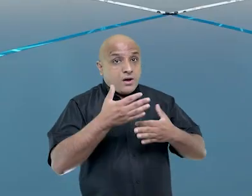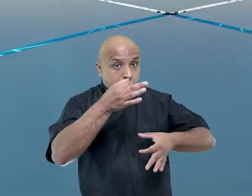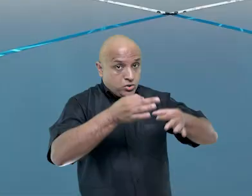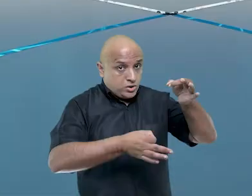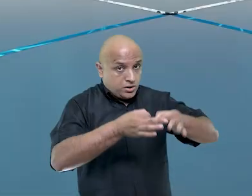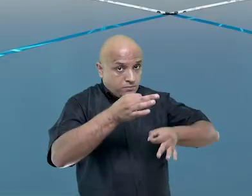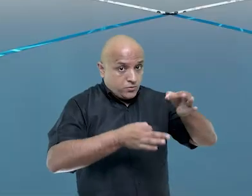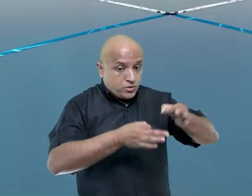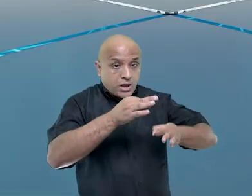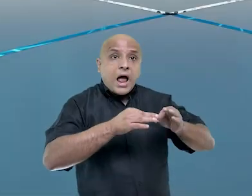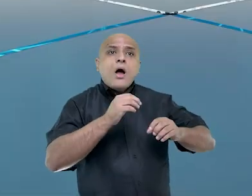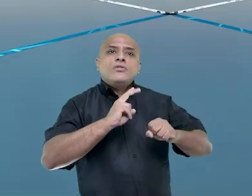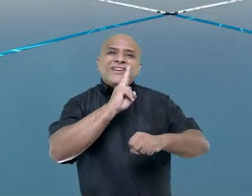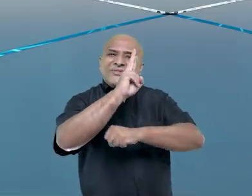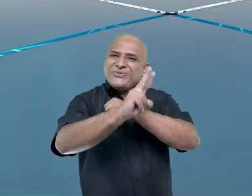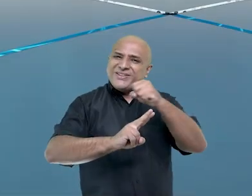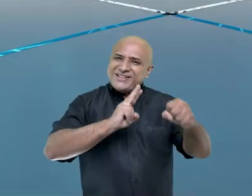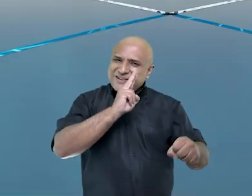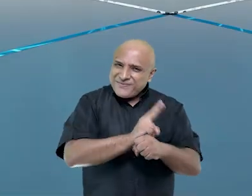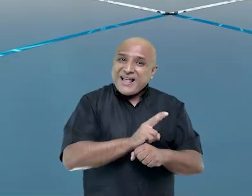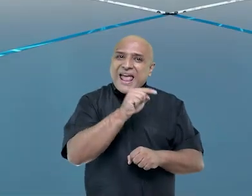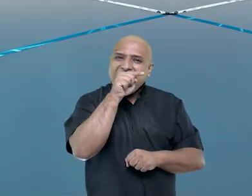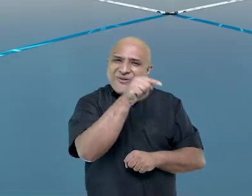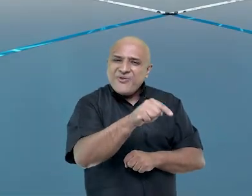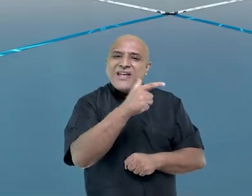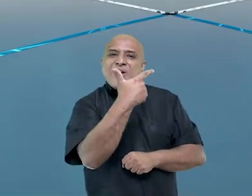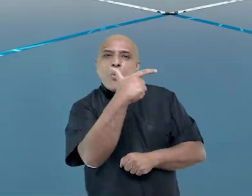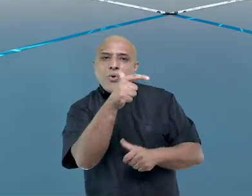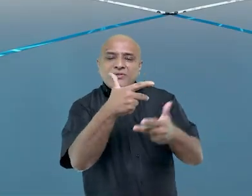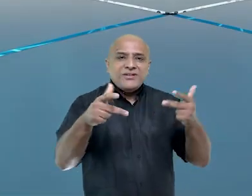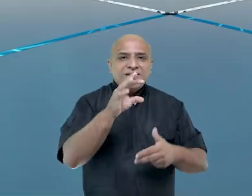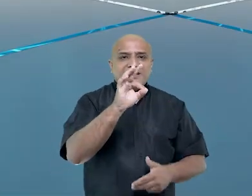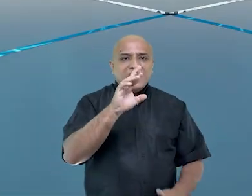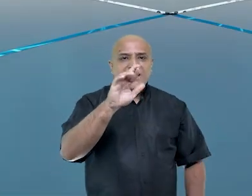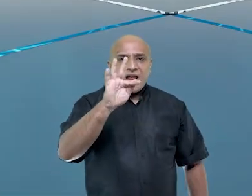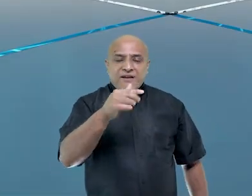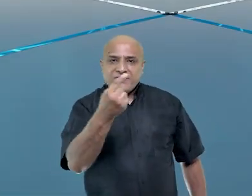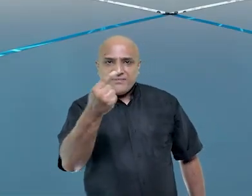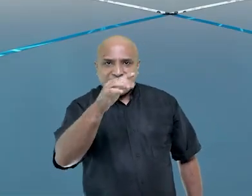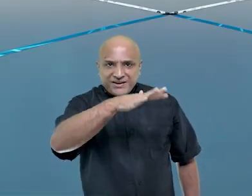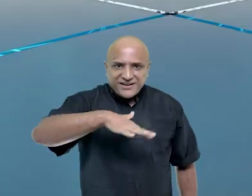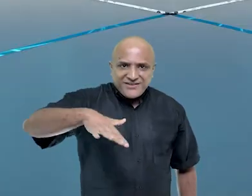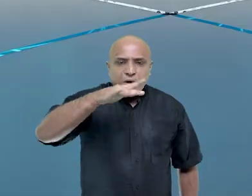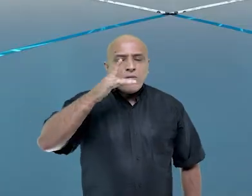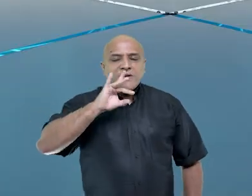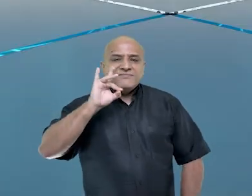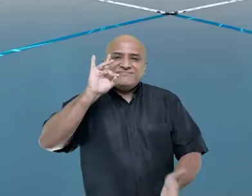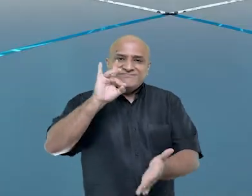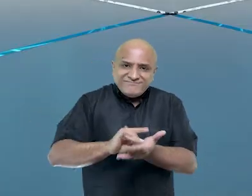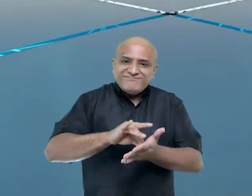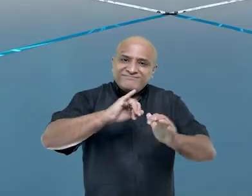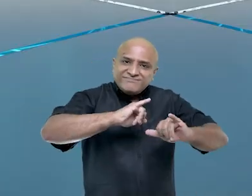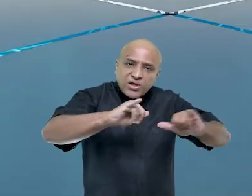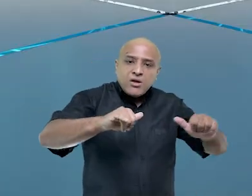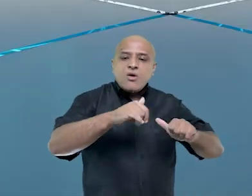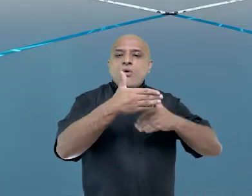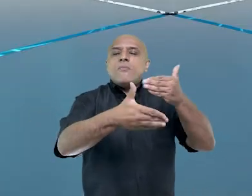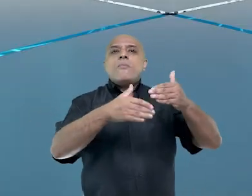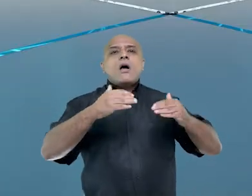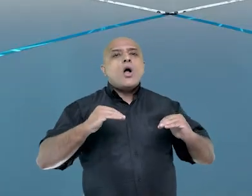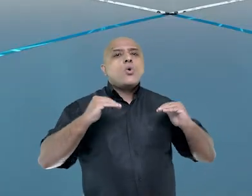Tribunal da Sustentabilidade. É com esse slogan que o TRF da Primeira Região vem se consolidando como uma